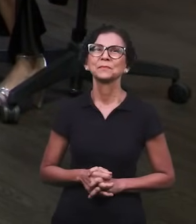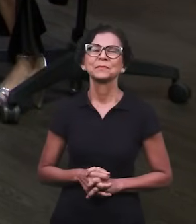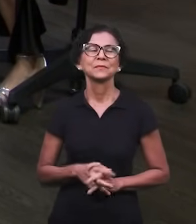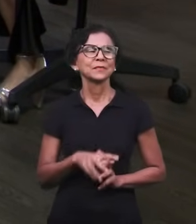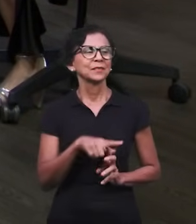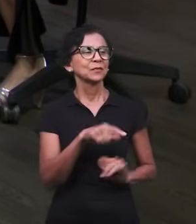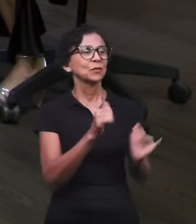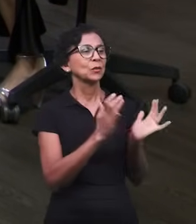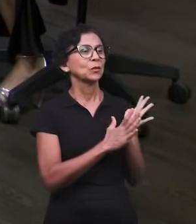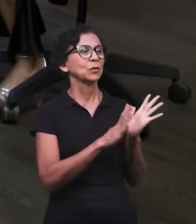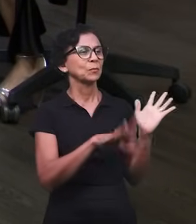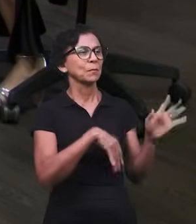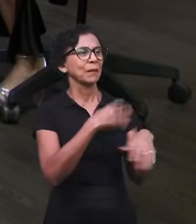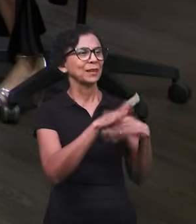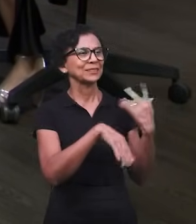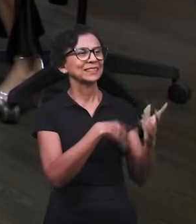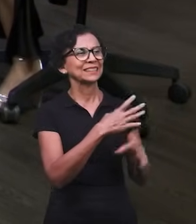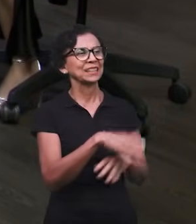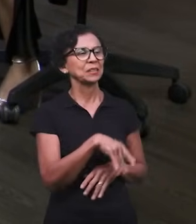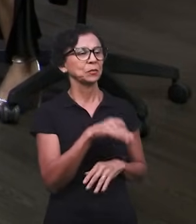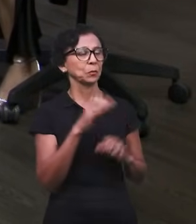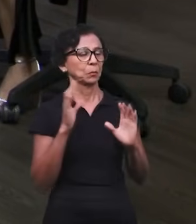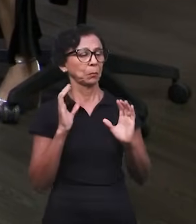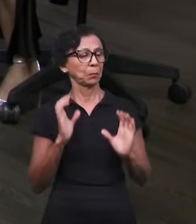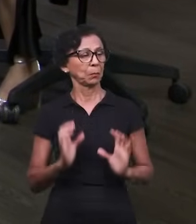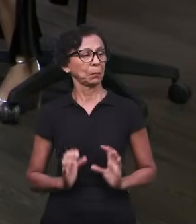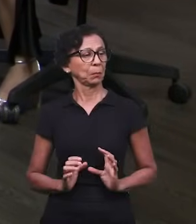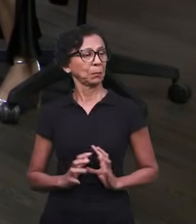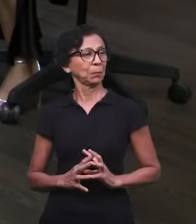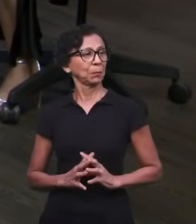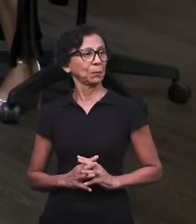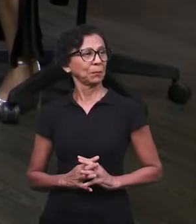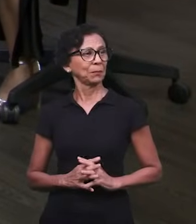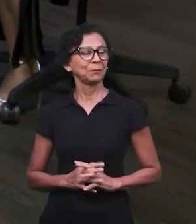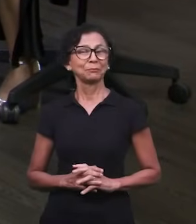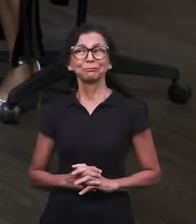dos bagunceiros ou você era da turma dos certinhos na sala de aula?